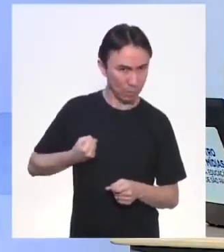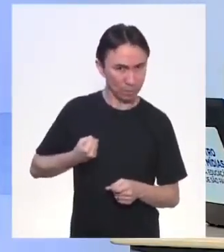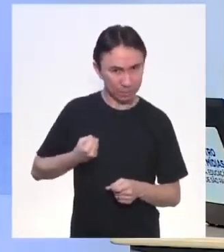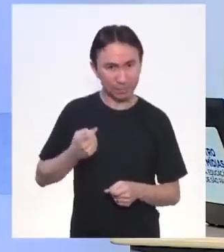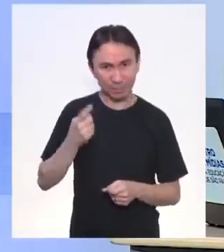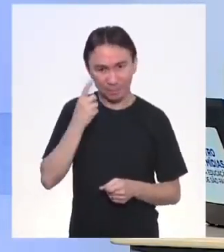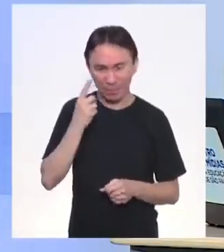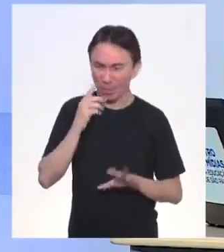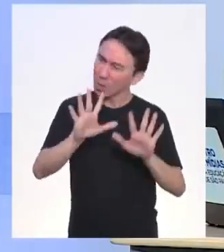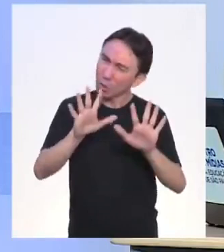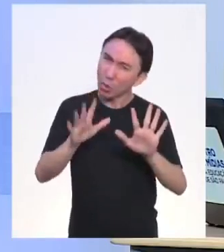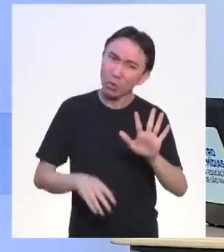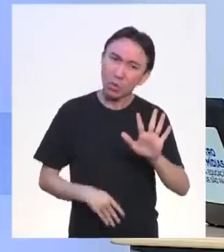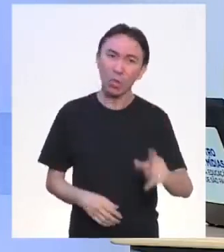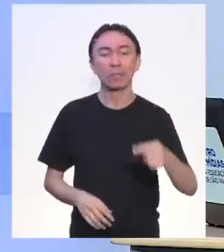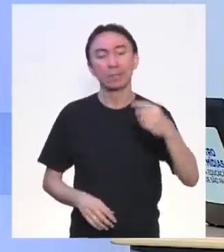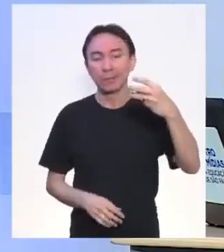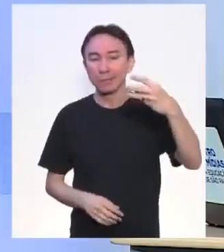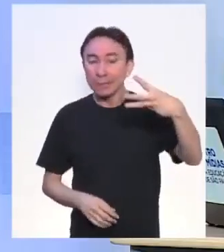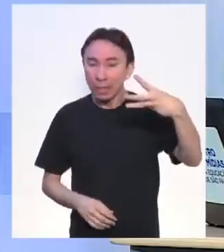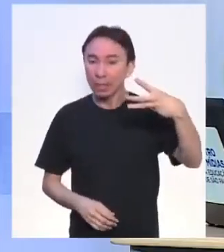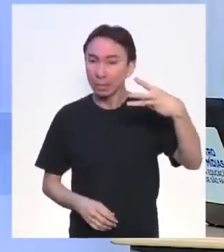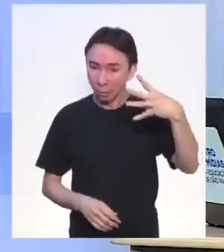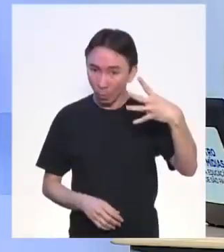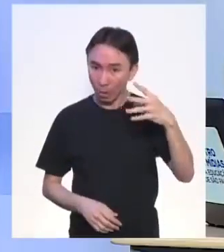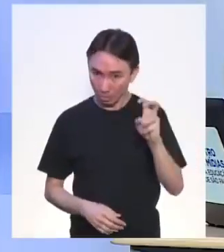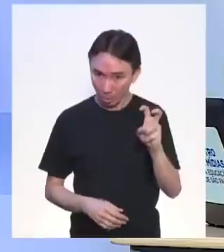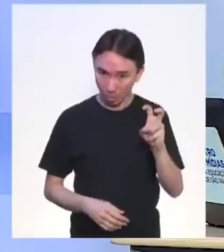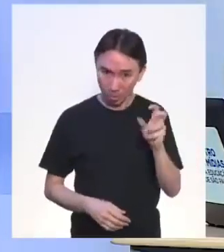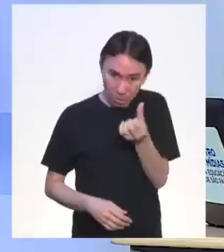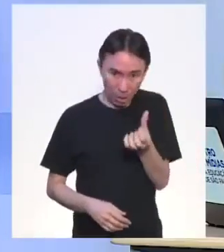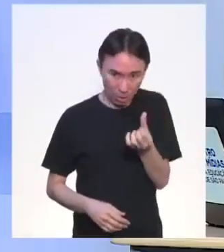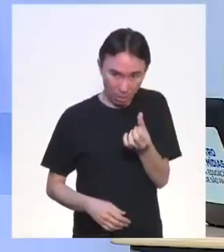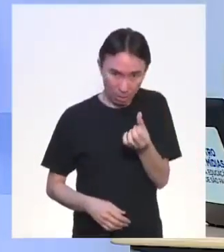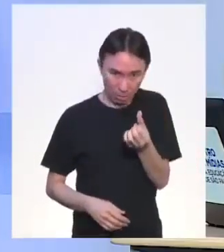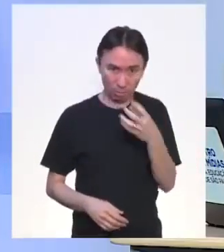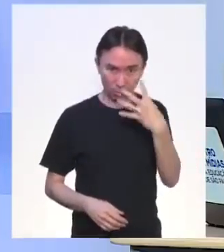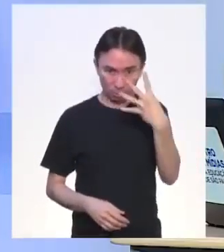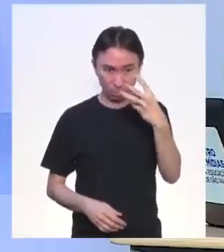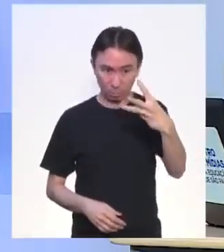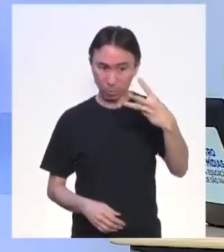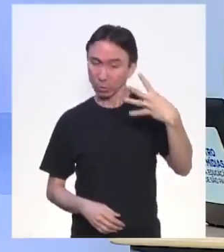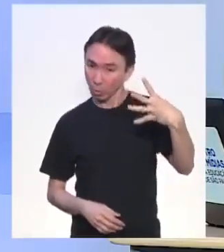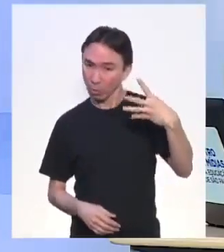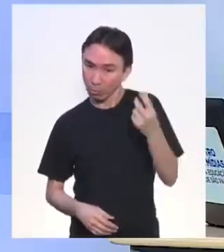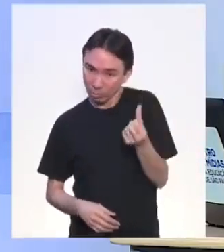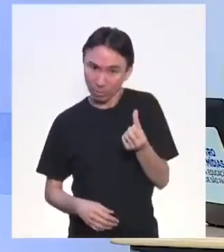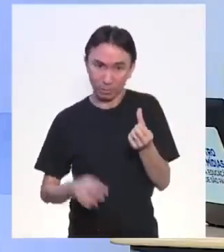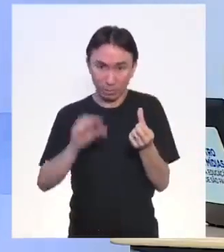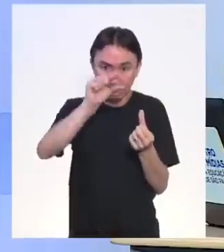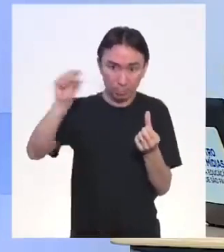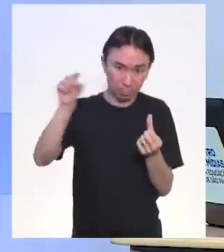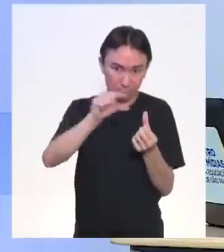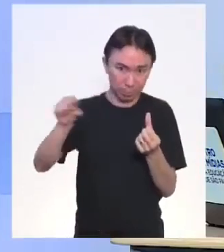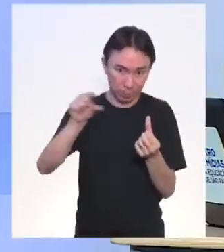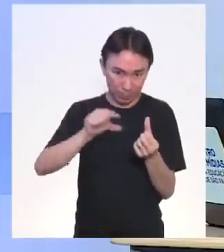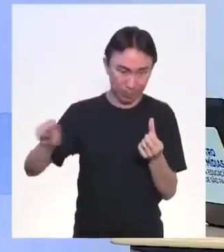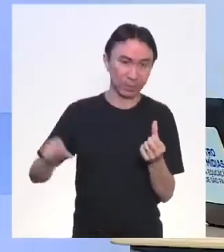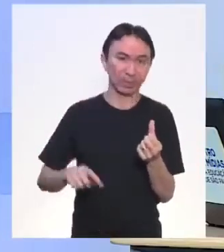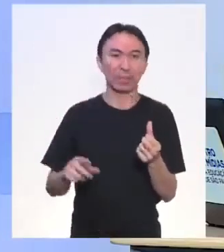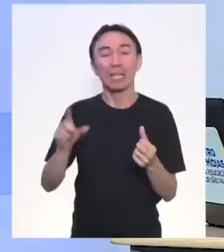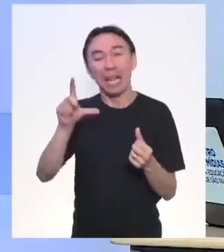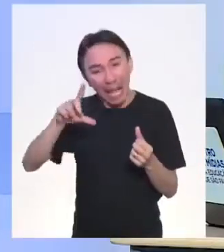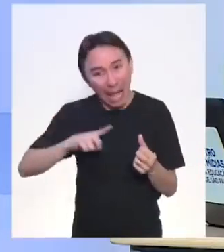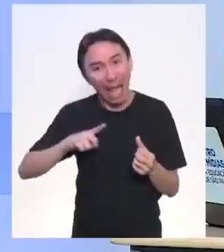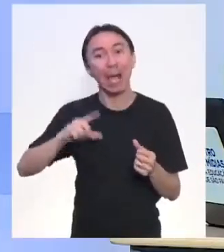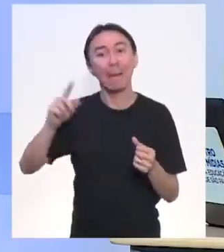só a linha do 3, do 4 e do 6, que aparece, né? Ele é um múltiplo tanto do 3 quanto do 4